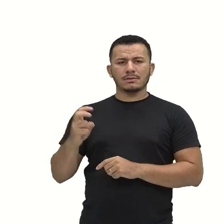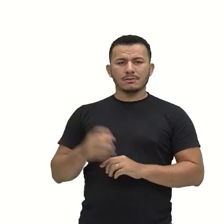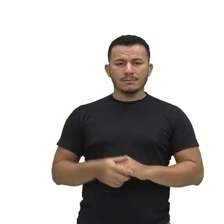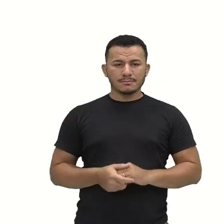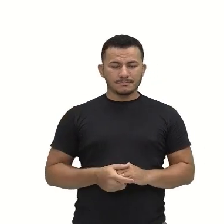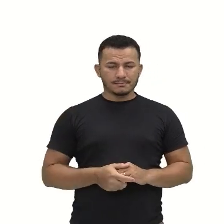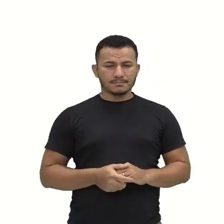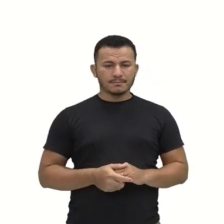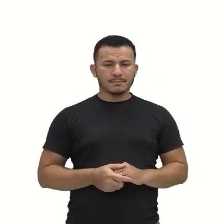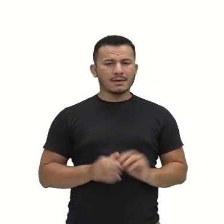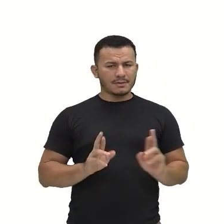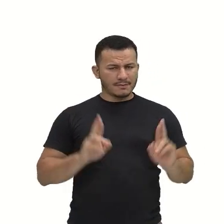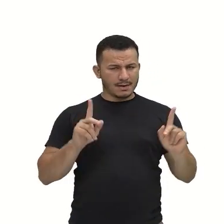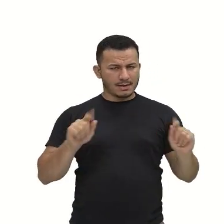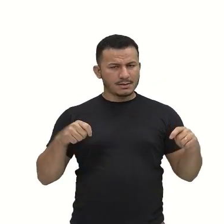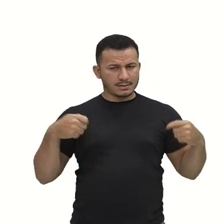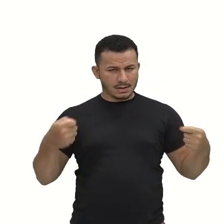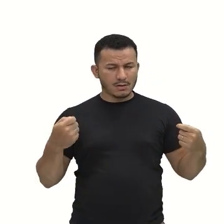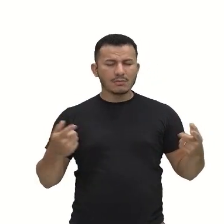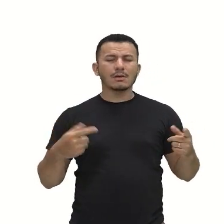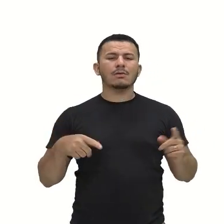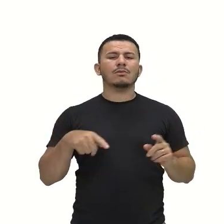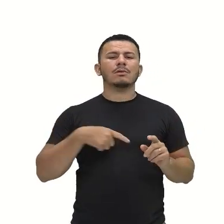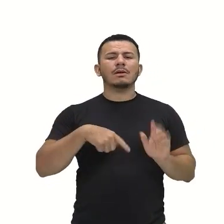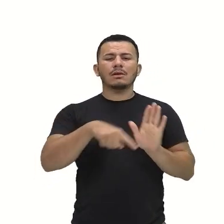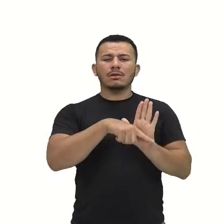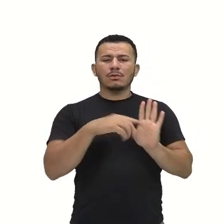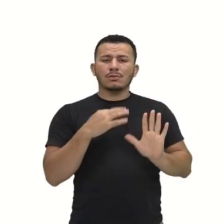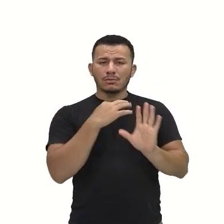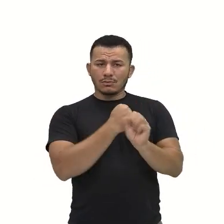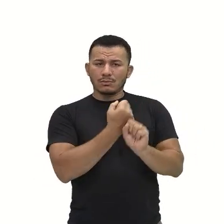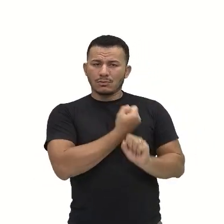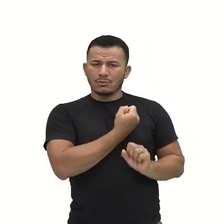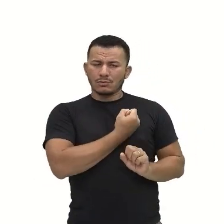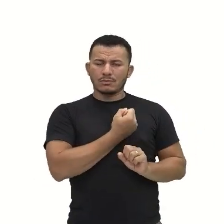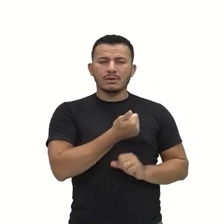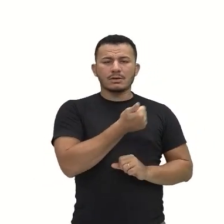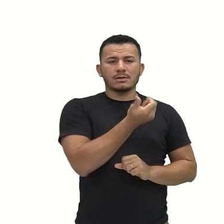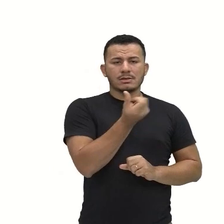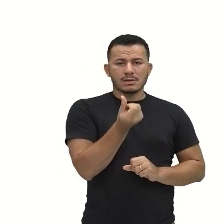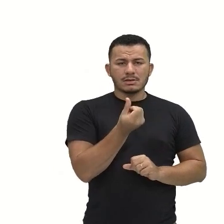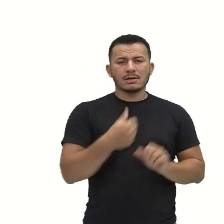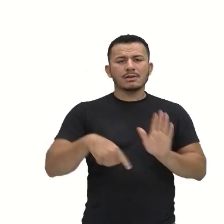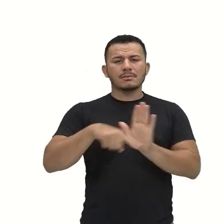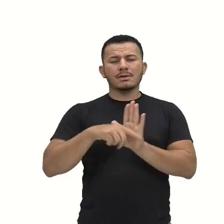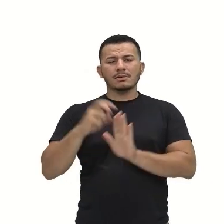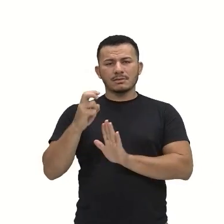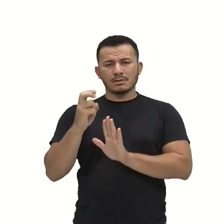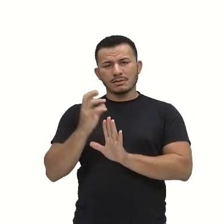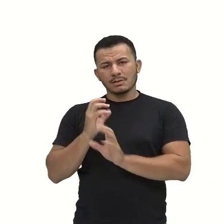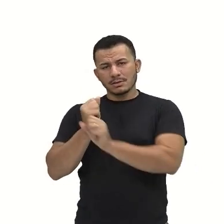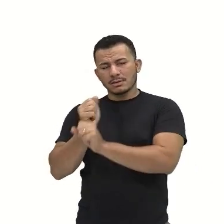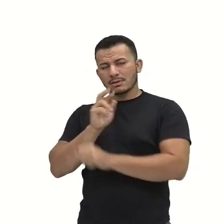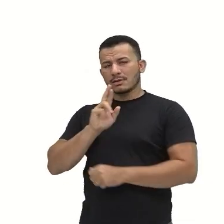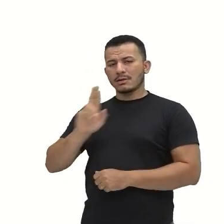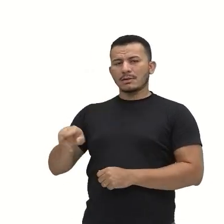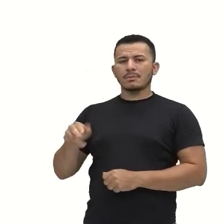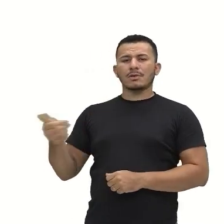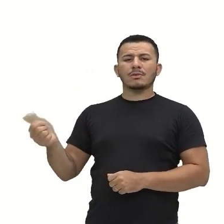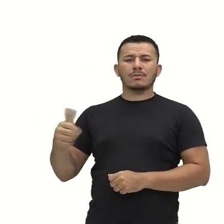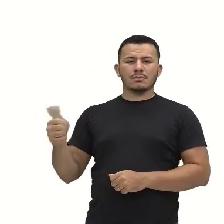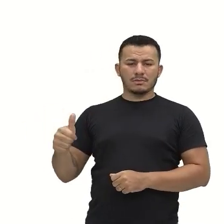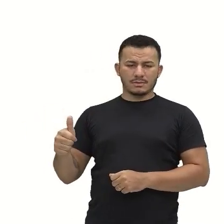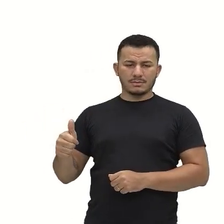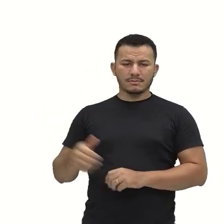Os sinais não são diferentes? Subtraem os números. Então, eu tenho 16 tirando 5. Isso daqui vai me dar